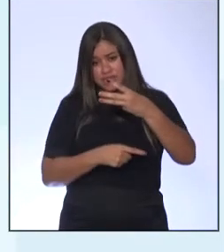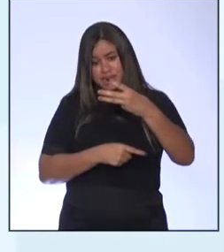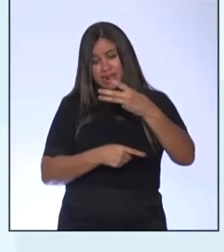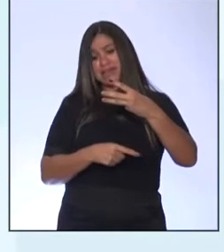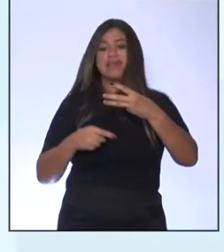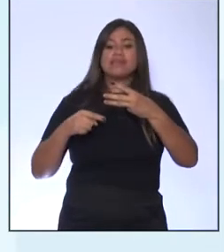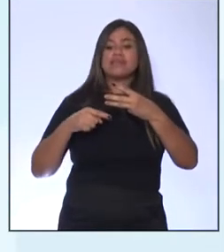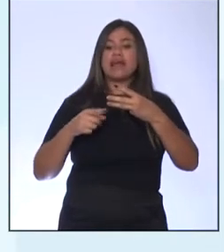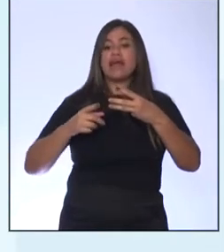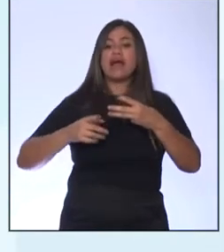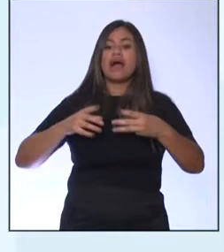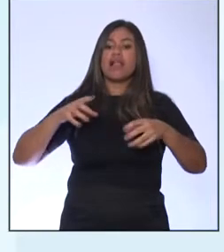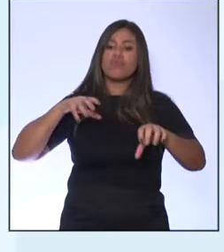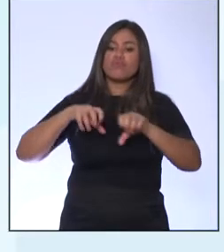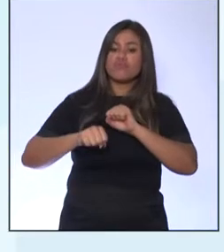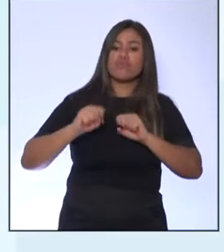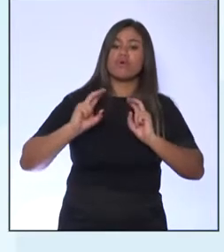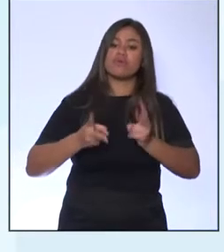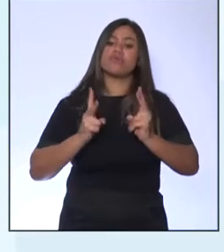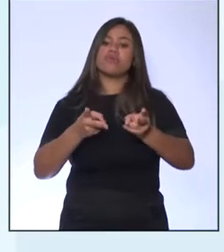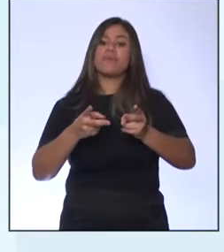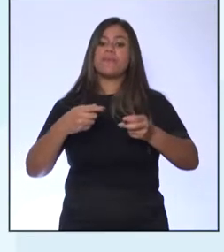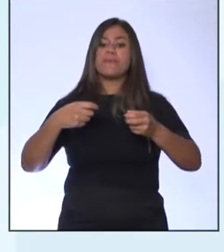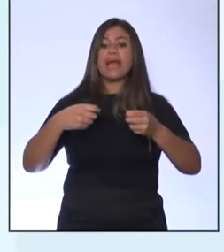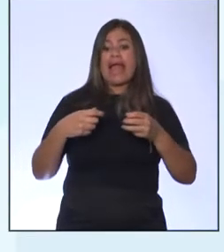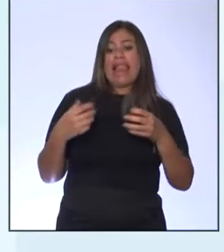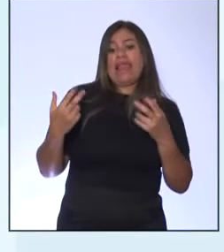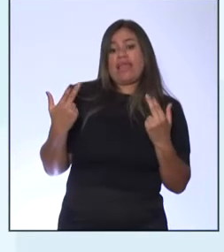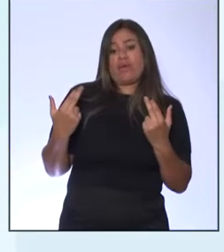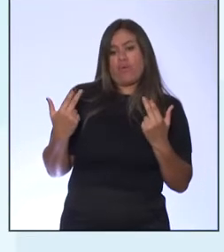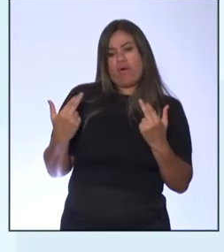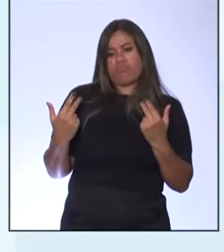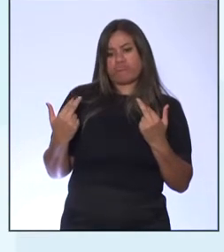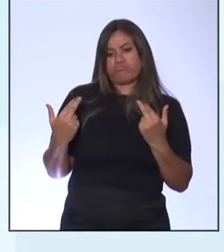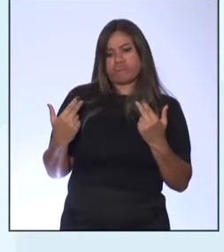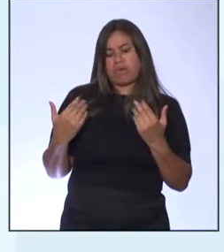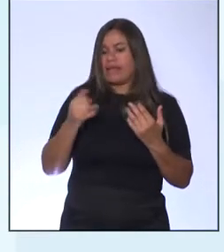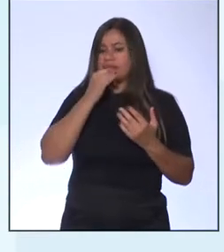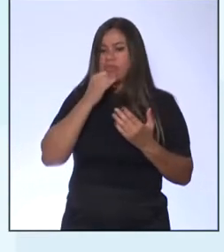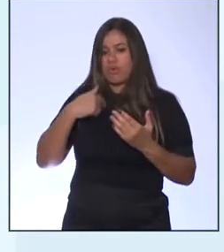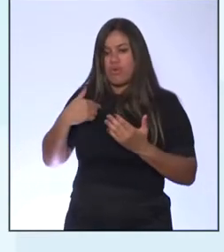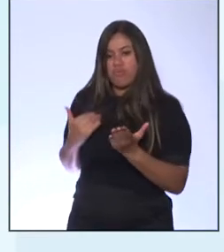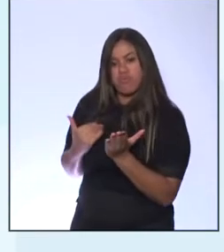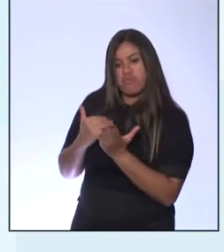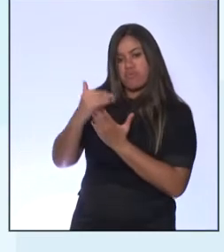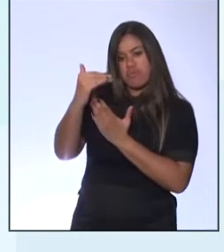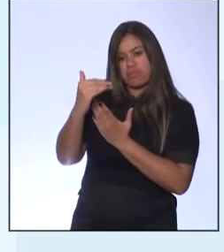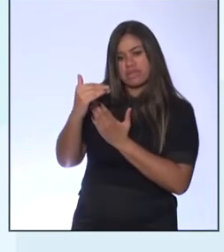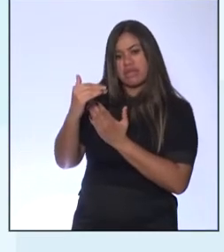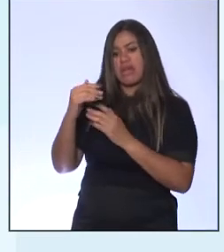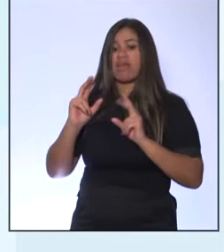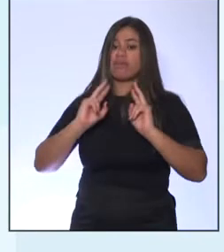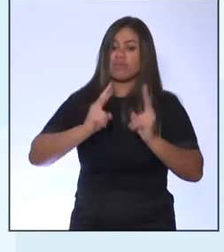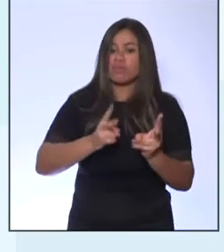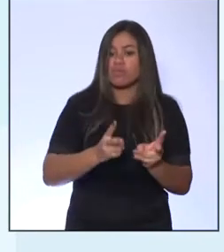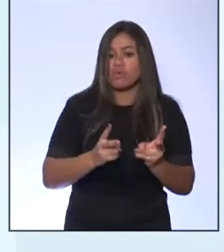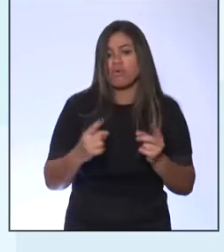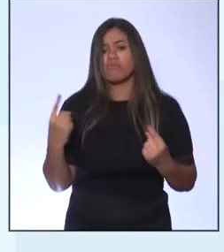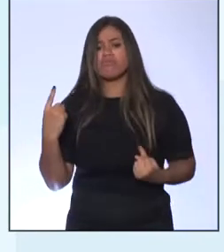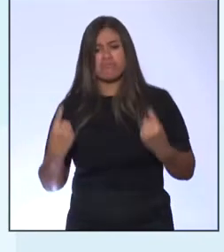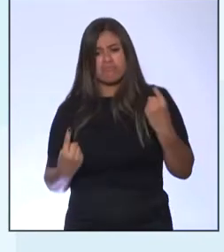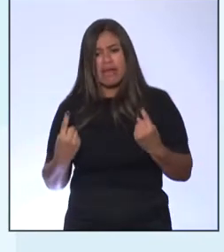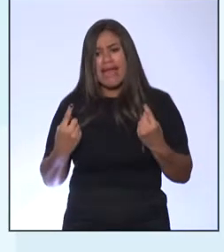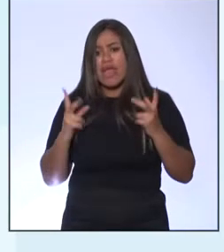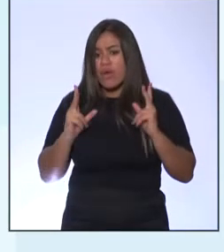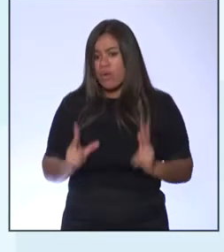formação continuada, ela não é a mesma matriz da formação inicial, porque na formação continuada,